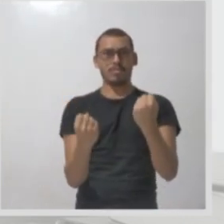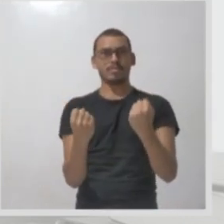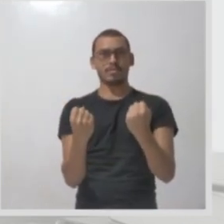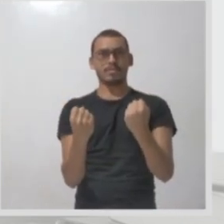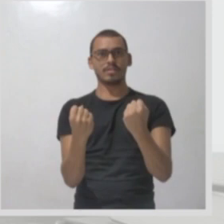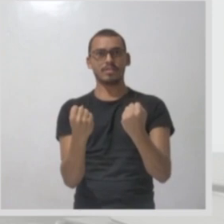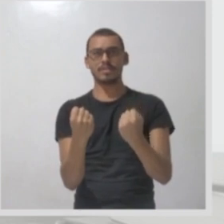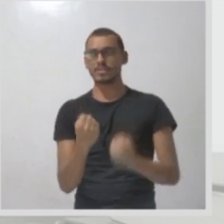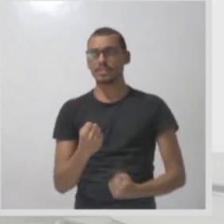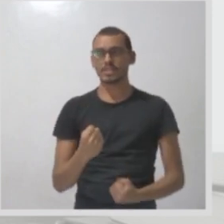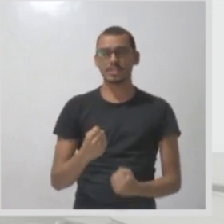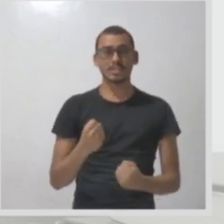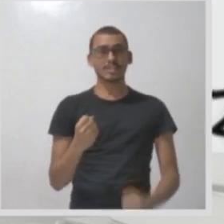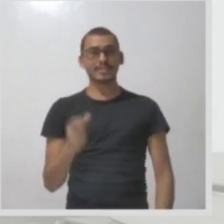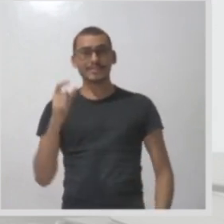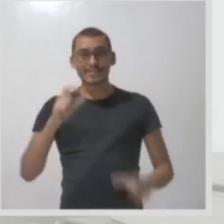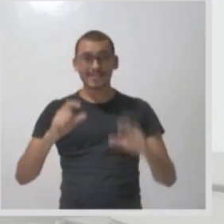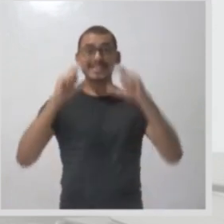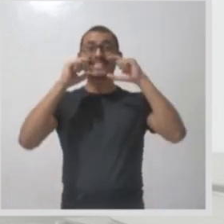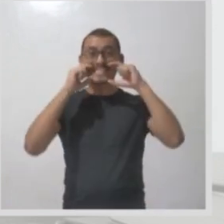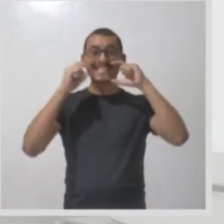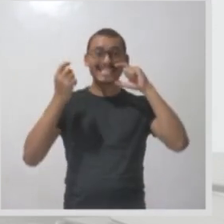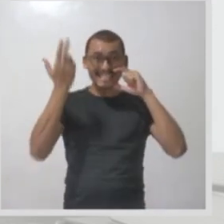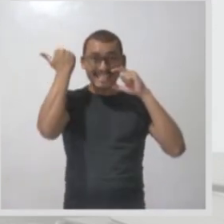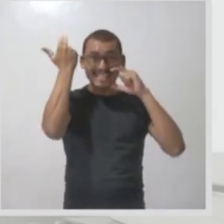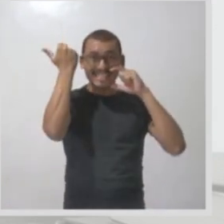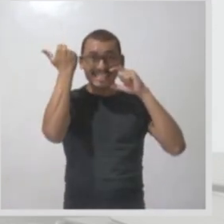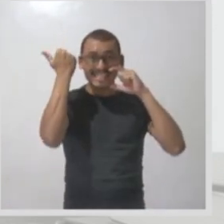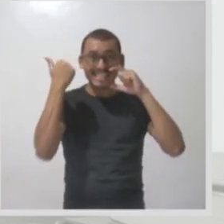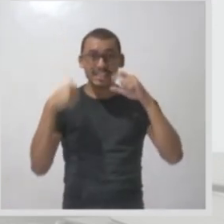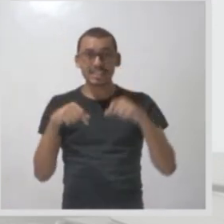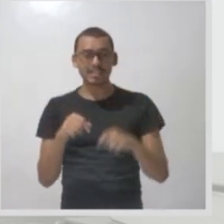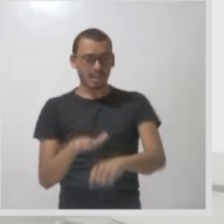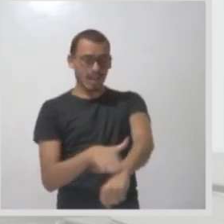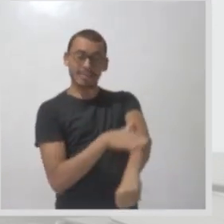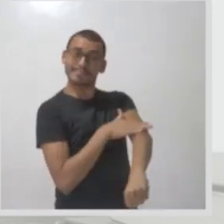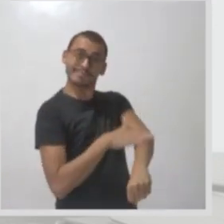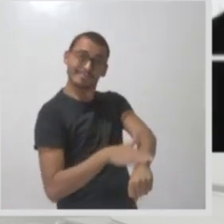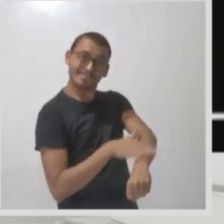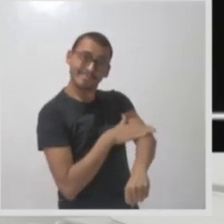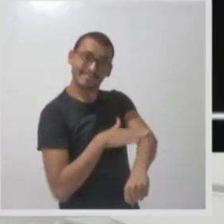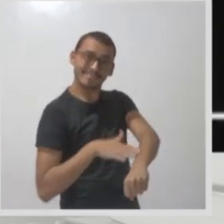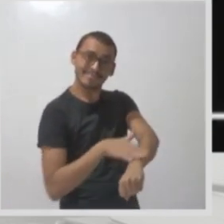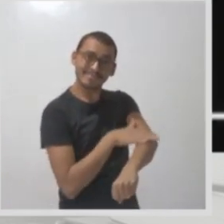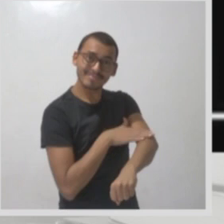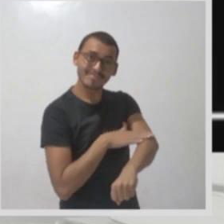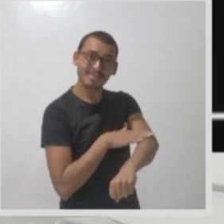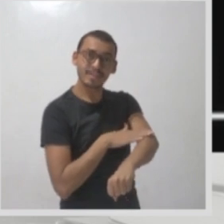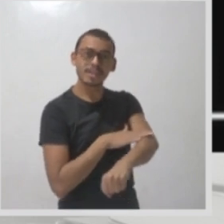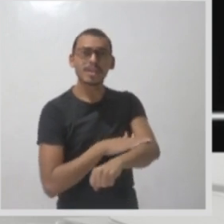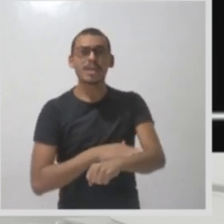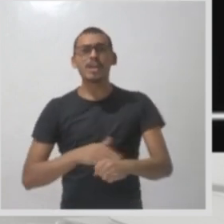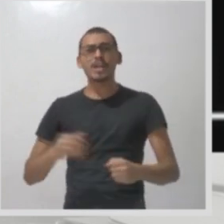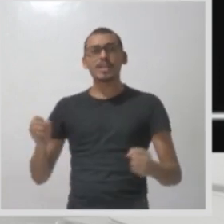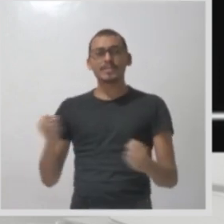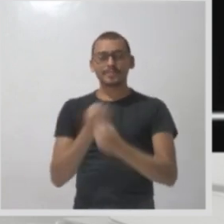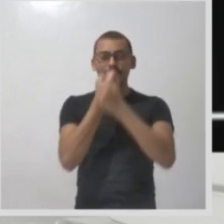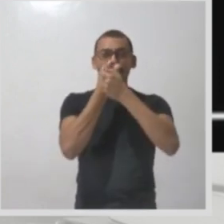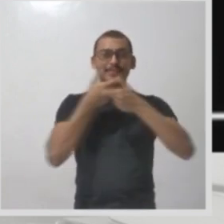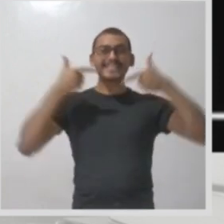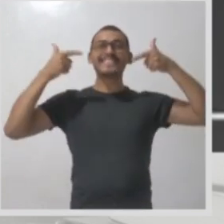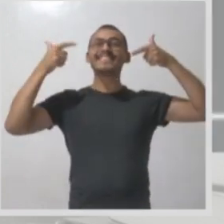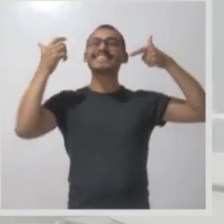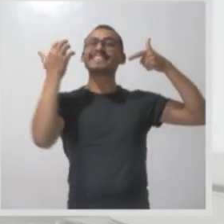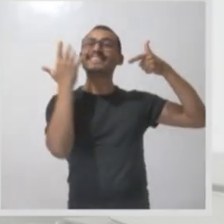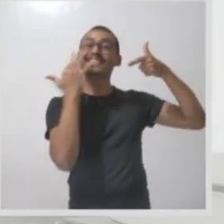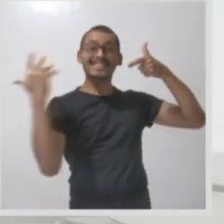e nos dentes do cavalo, e na pele da pessoa, e no brilho do sorriso.